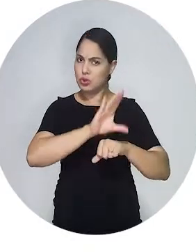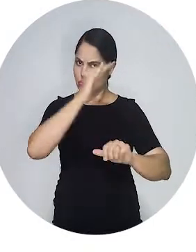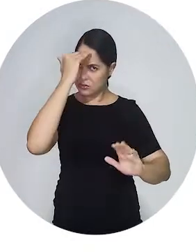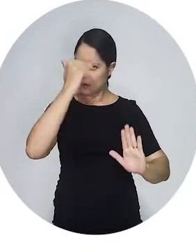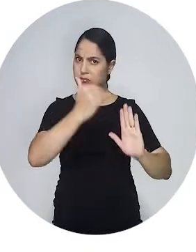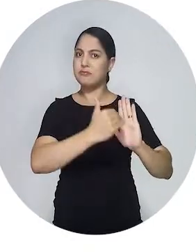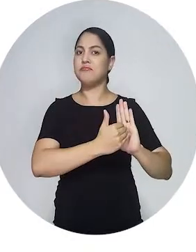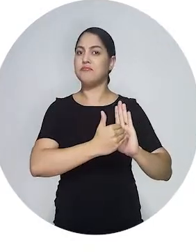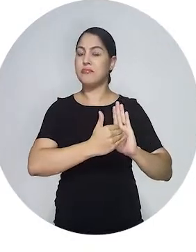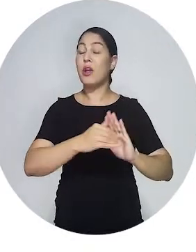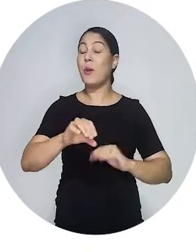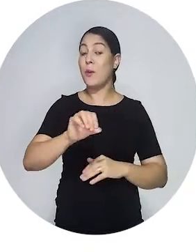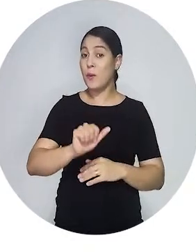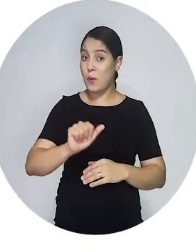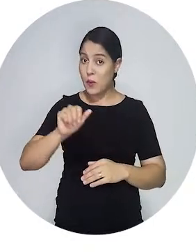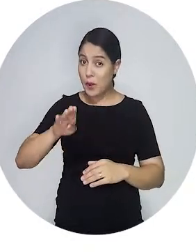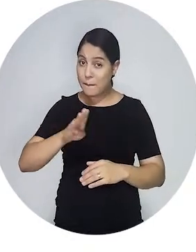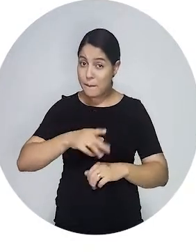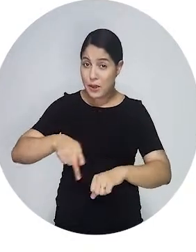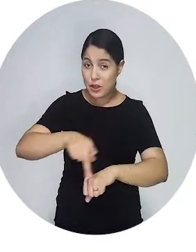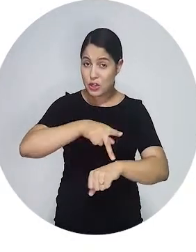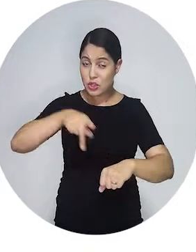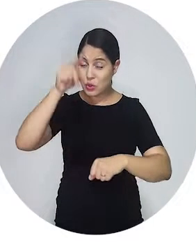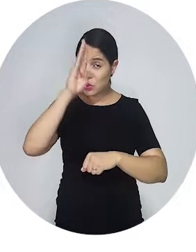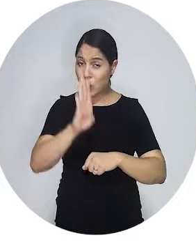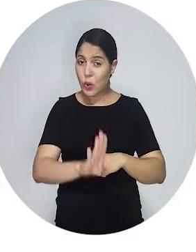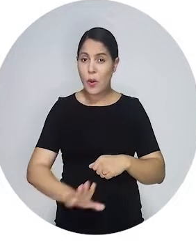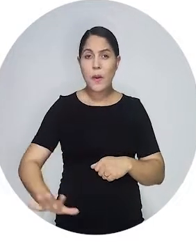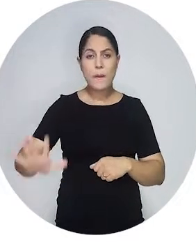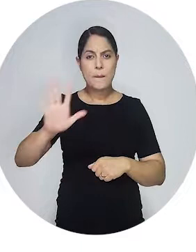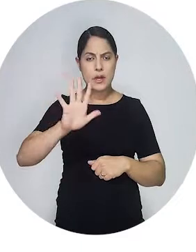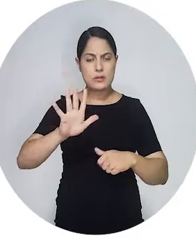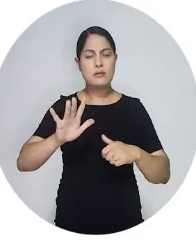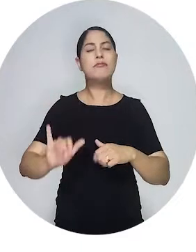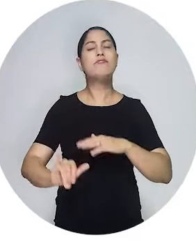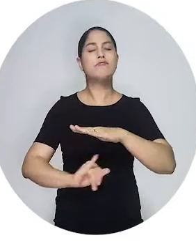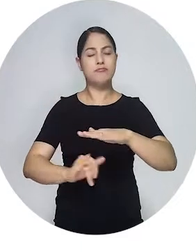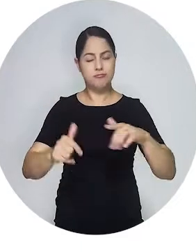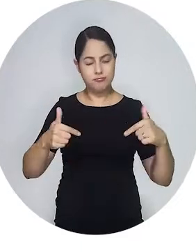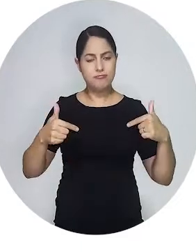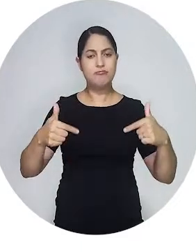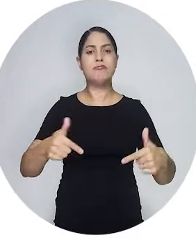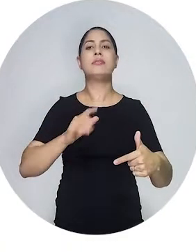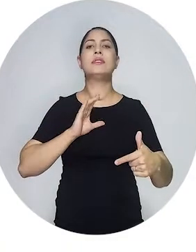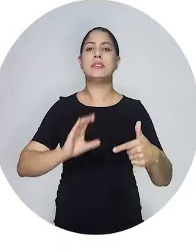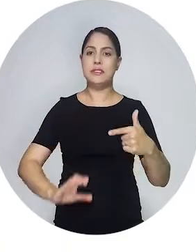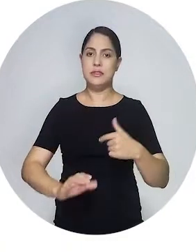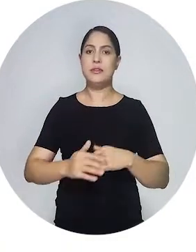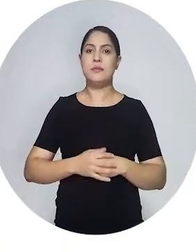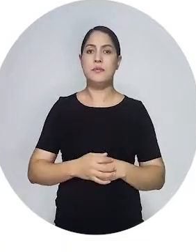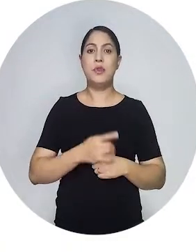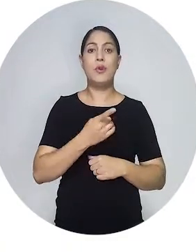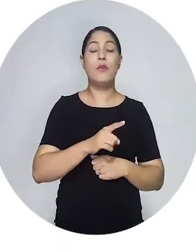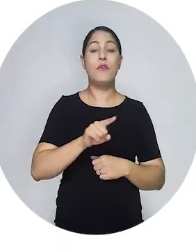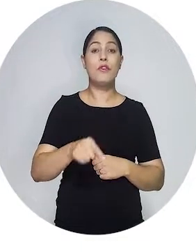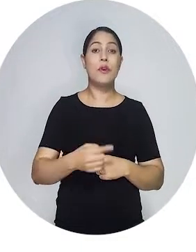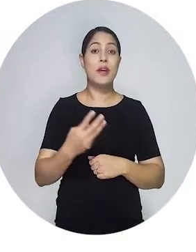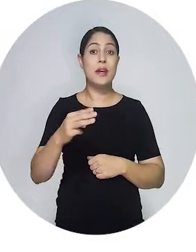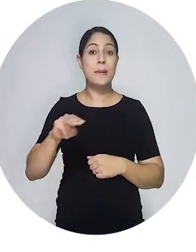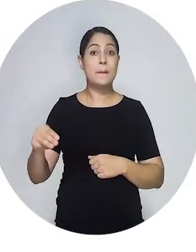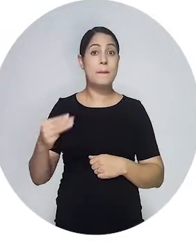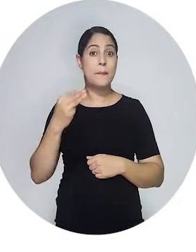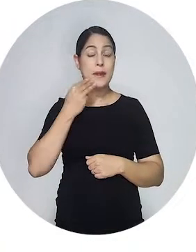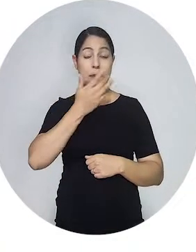democrática e da elaboração da Constituição. Somos a maior entidade civil do país, com 1,3 milhão de inscritas